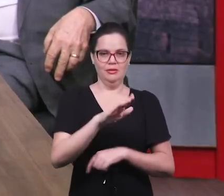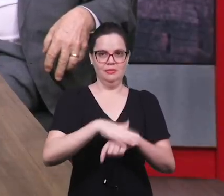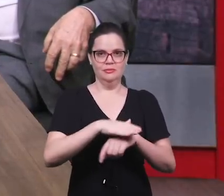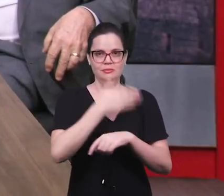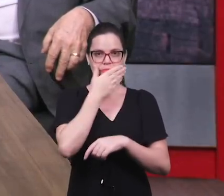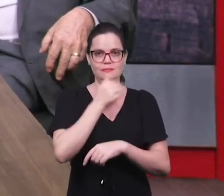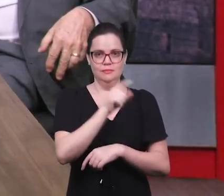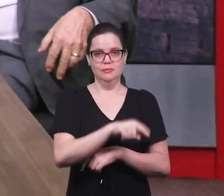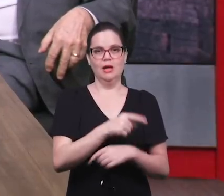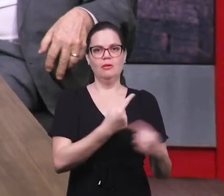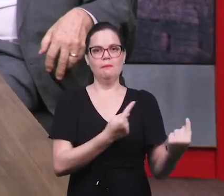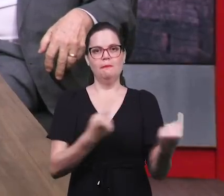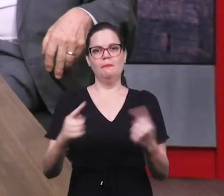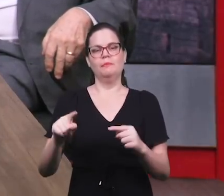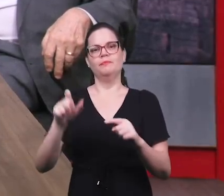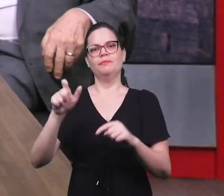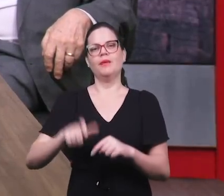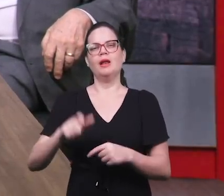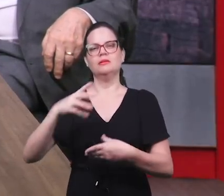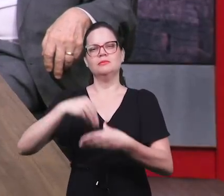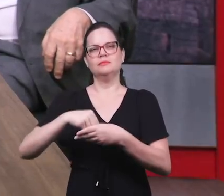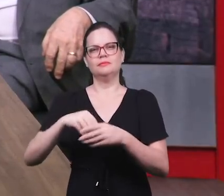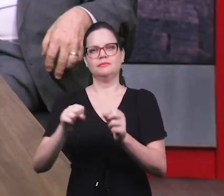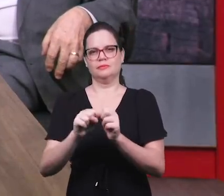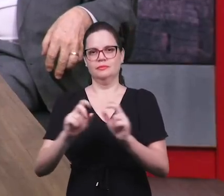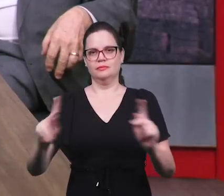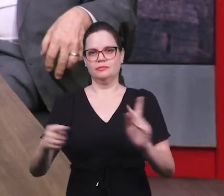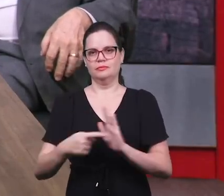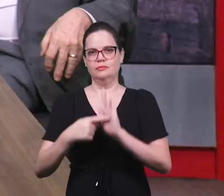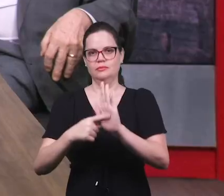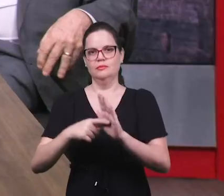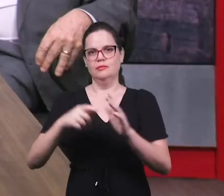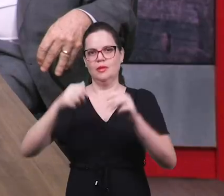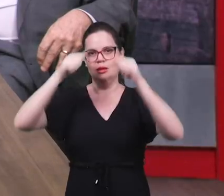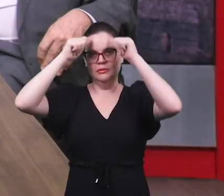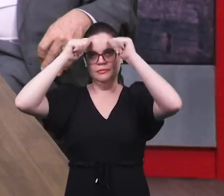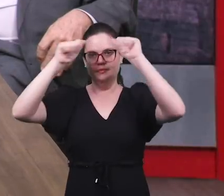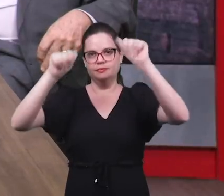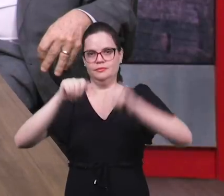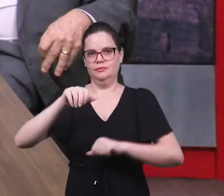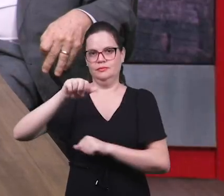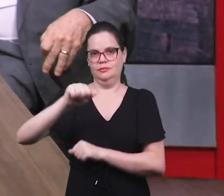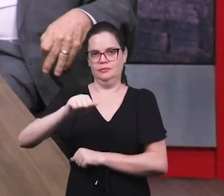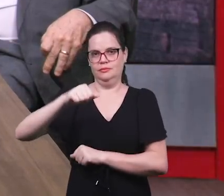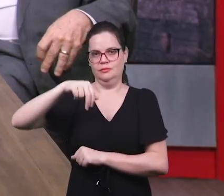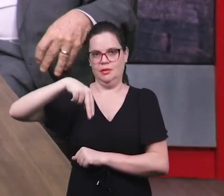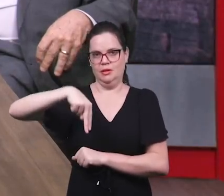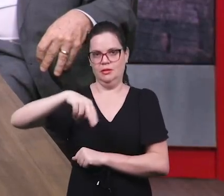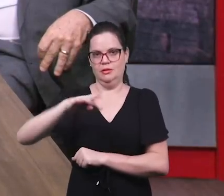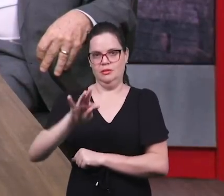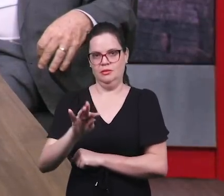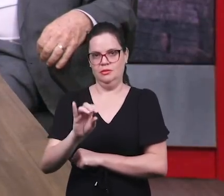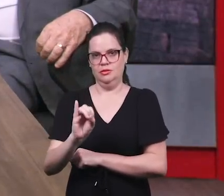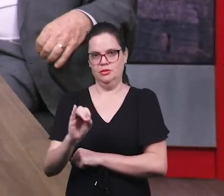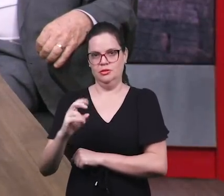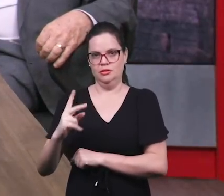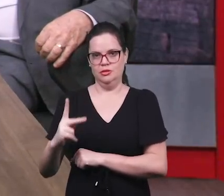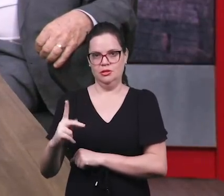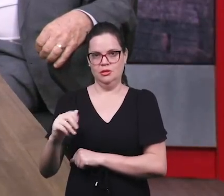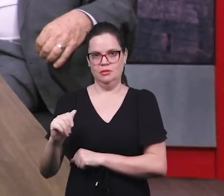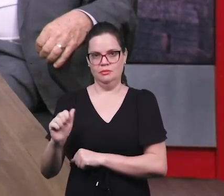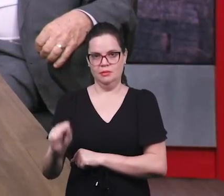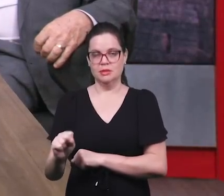fiel testemunho que Apocalipse fala, Antipas ele foi lançado, colocado dentro de como é que fala, um